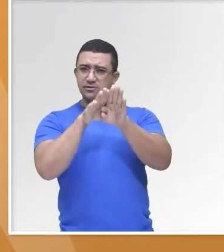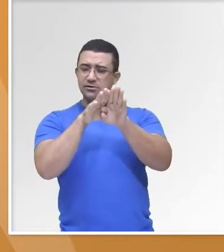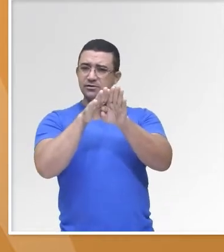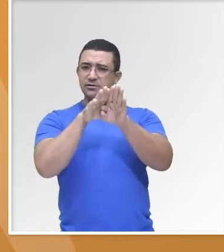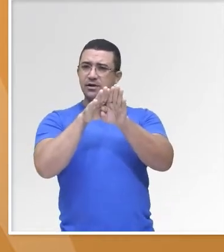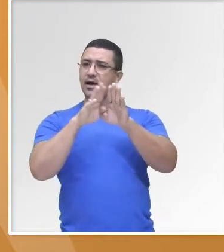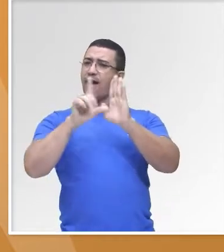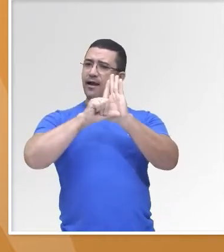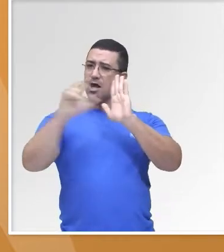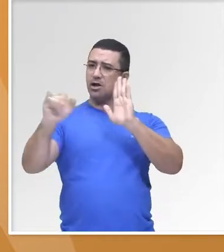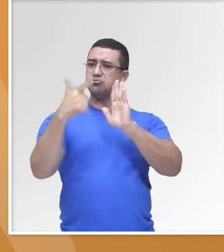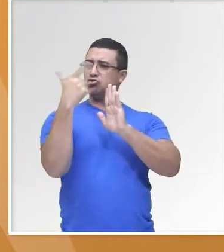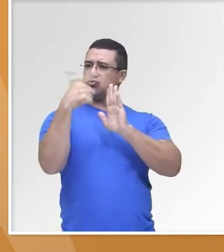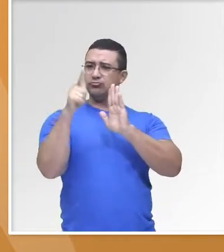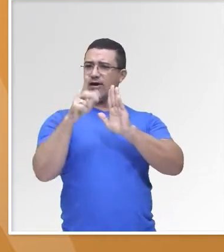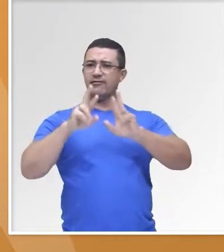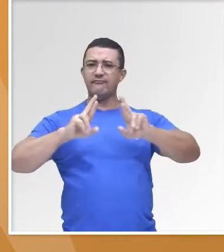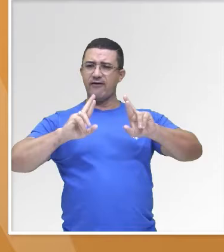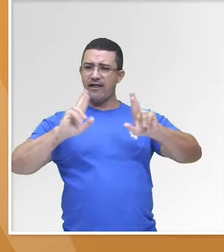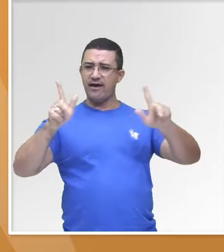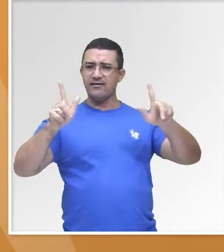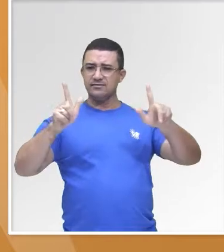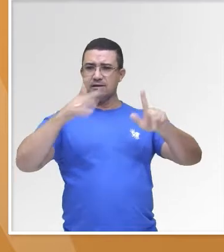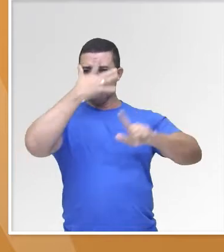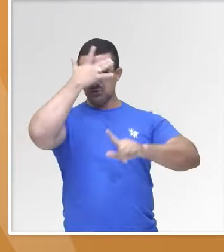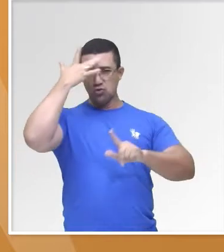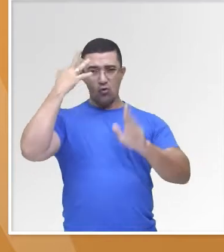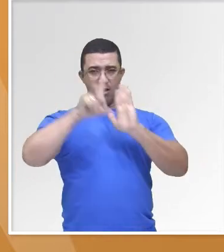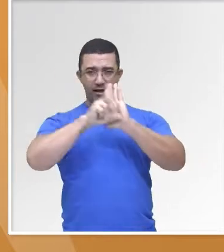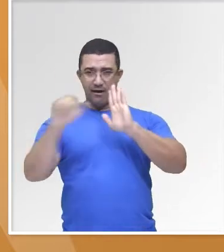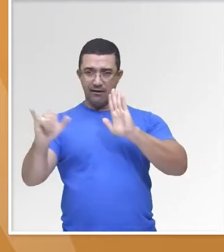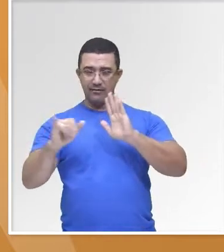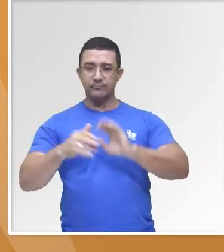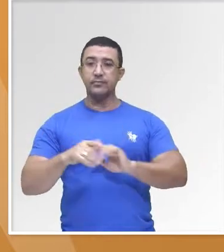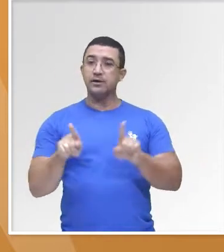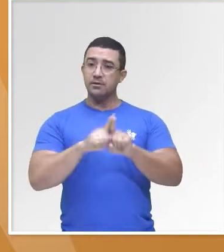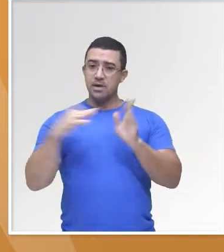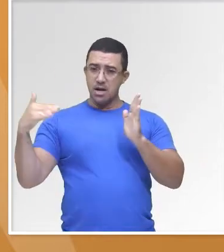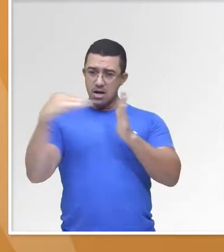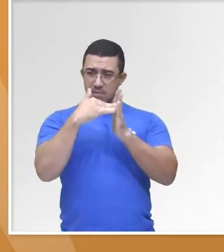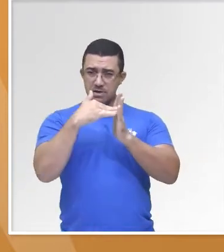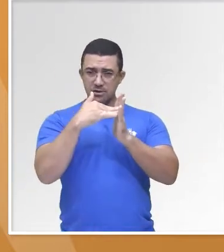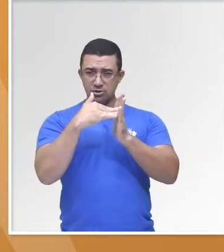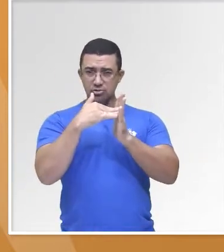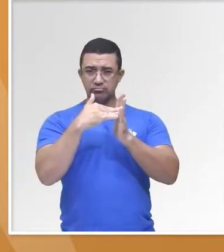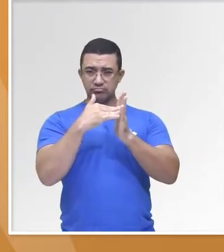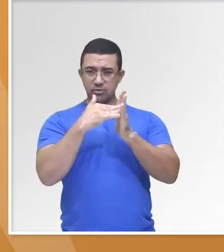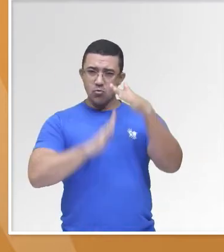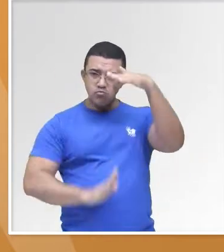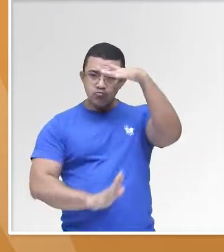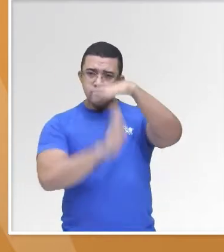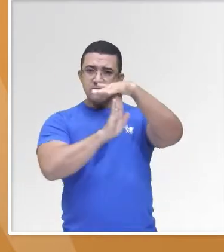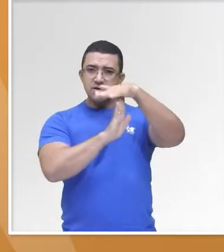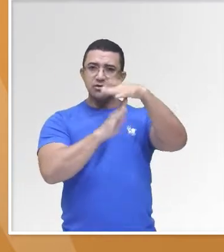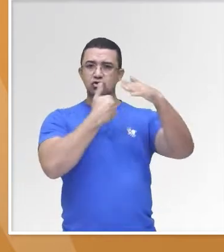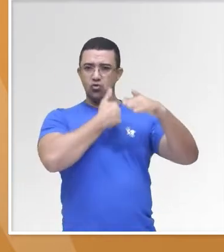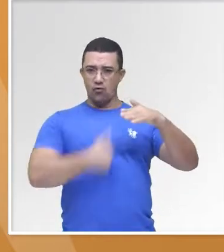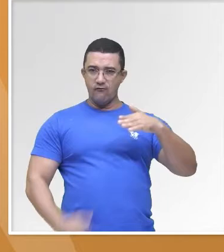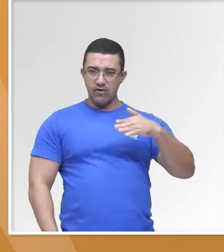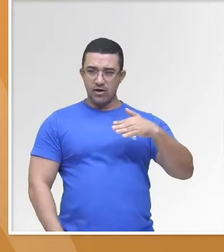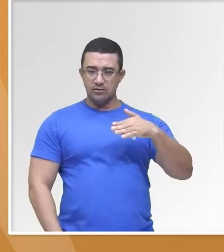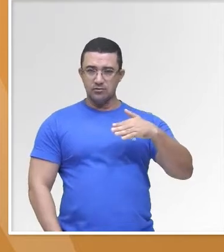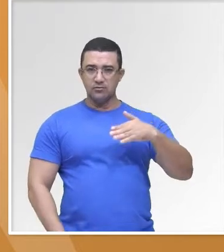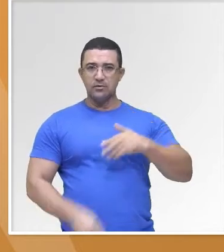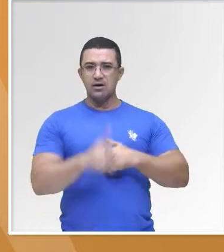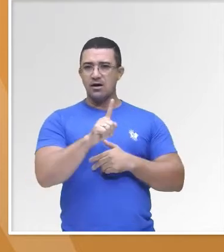há distinção perante a lei. A limitação do poder do governante, que é em contraposição à